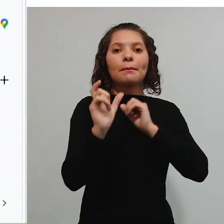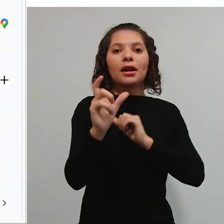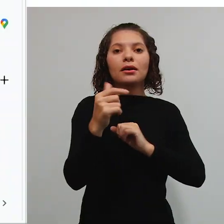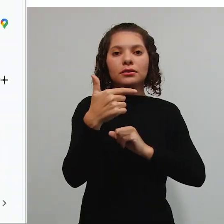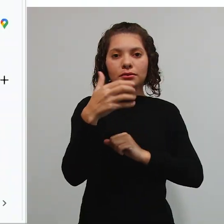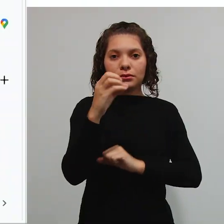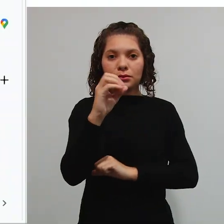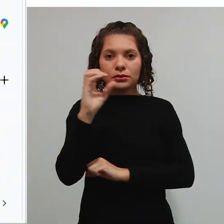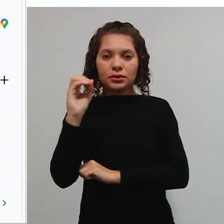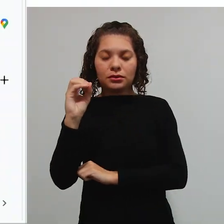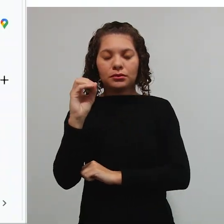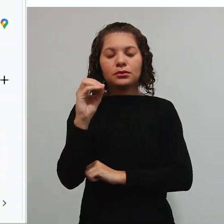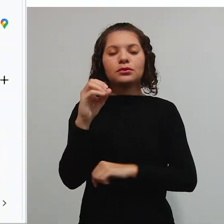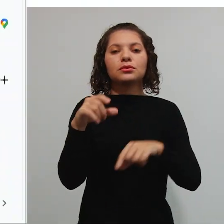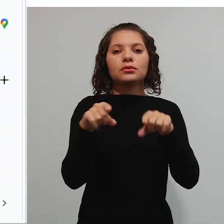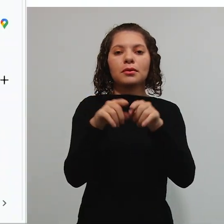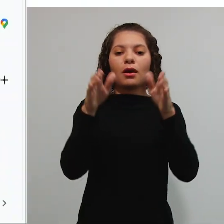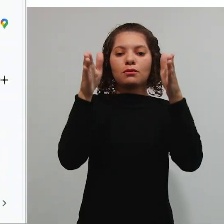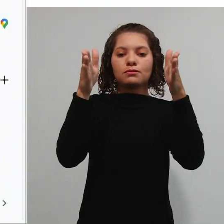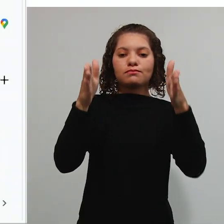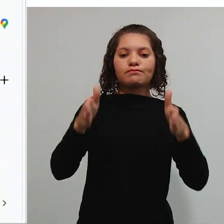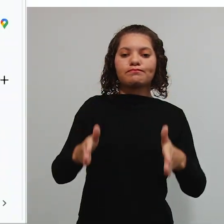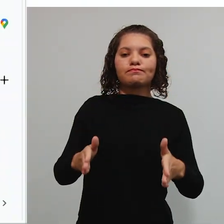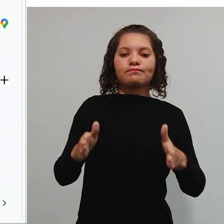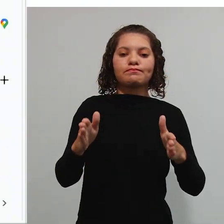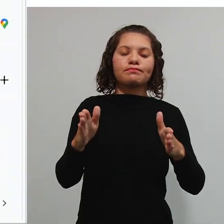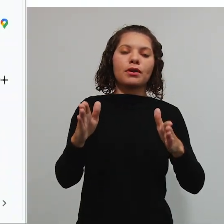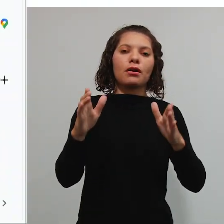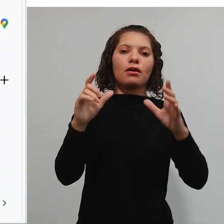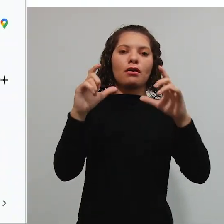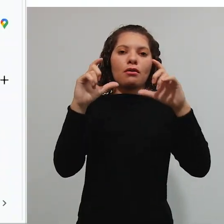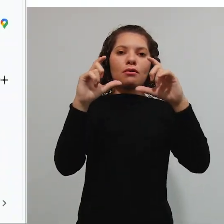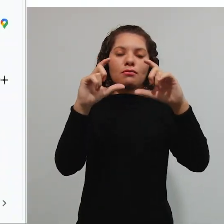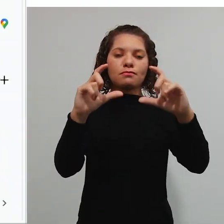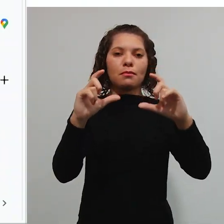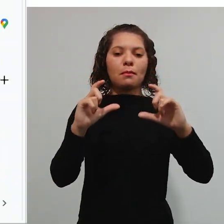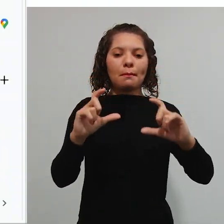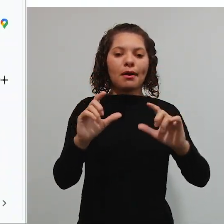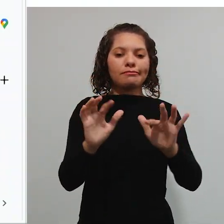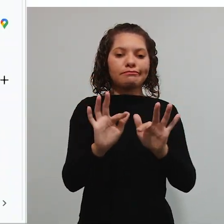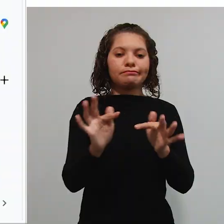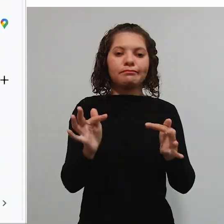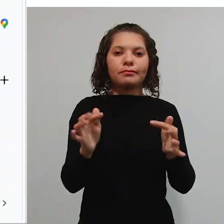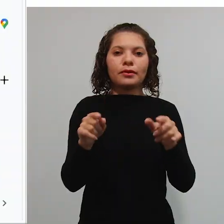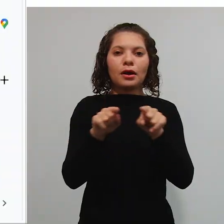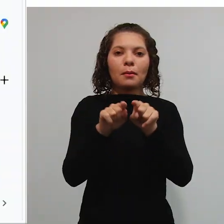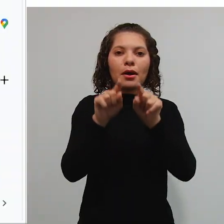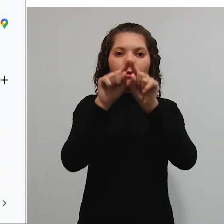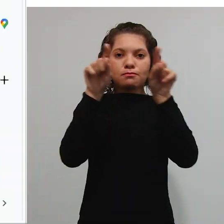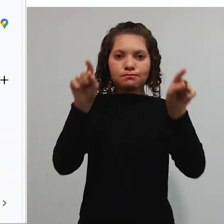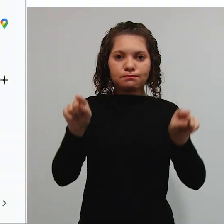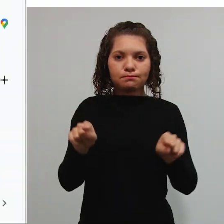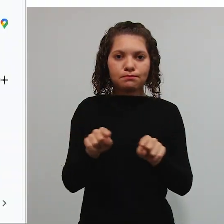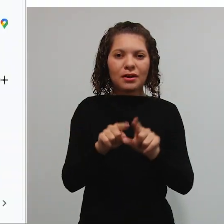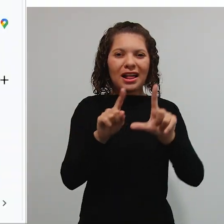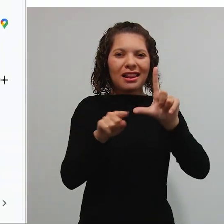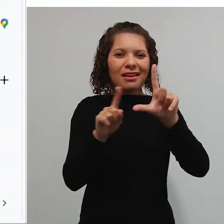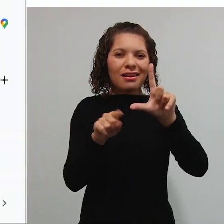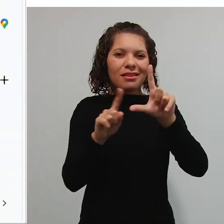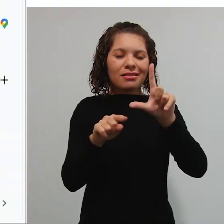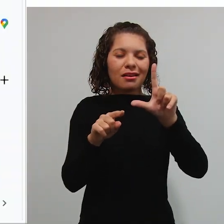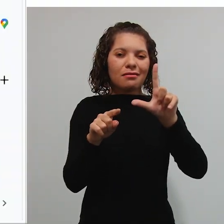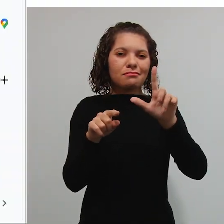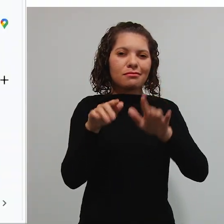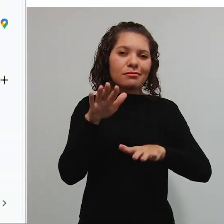200 palavras. O alinhamento justificado, o espaçamento é simples. E o tamanho da fonte vai